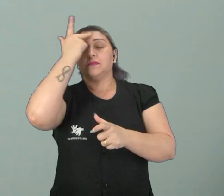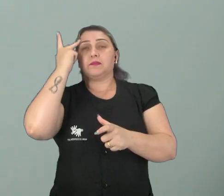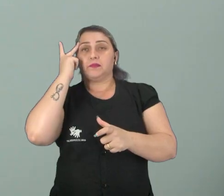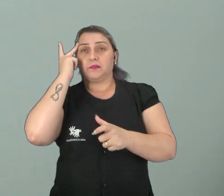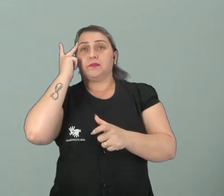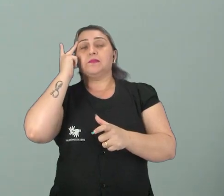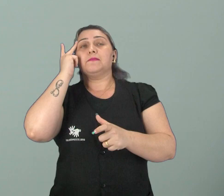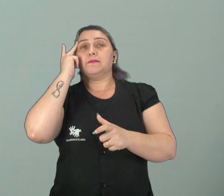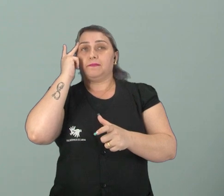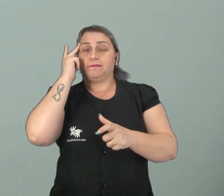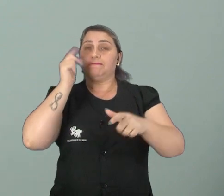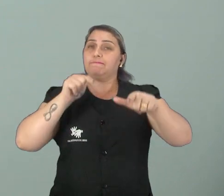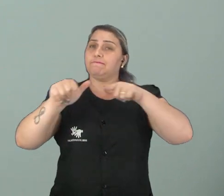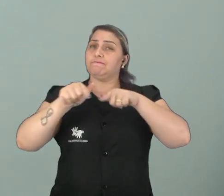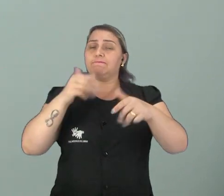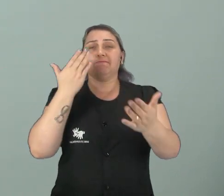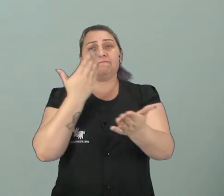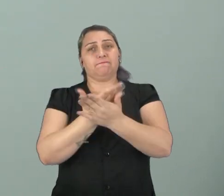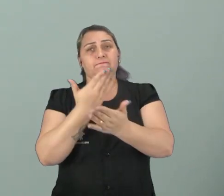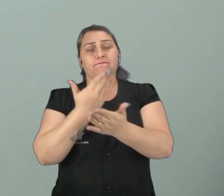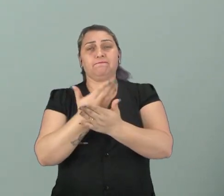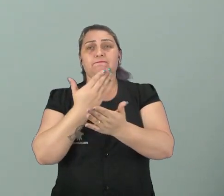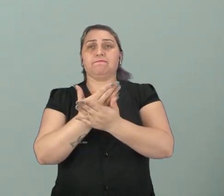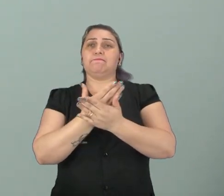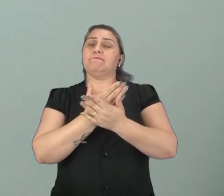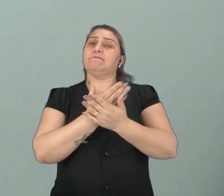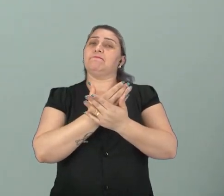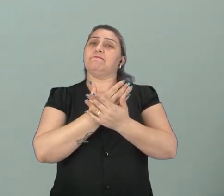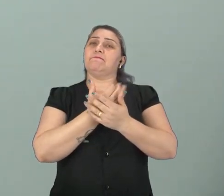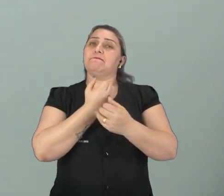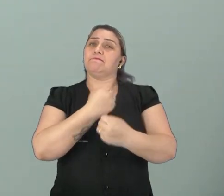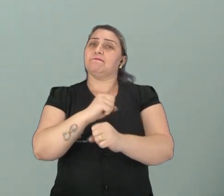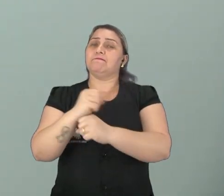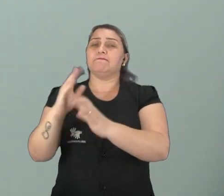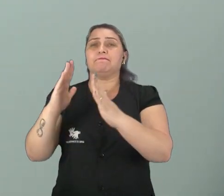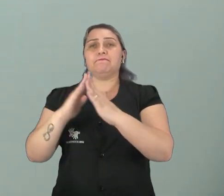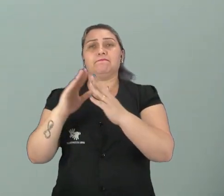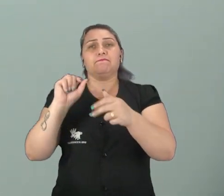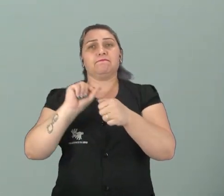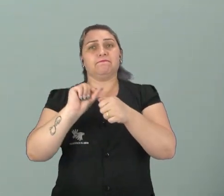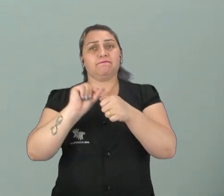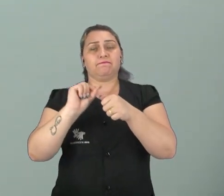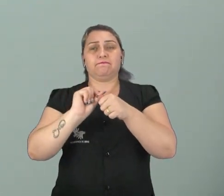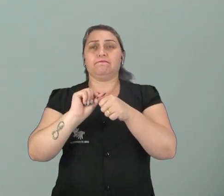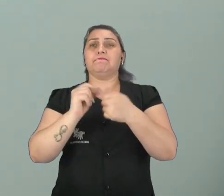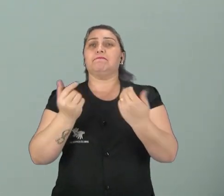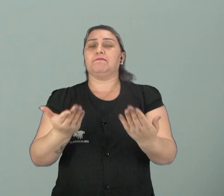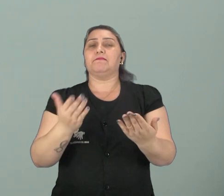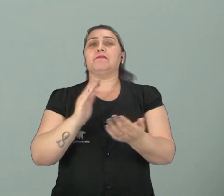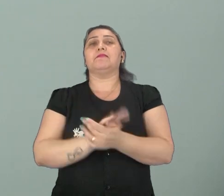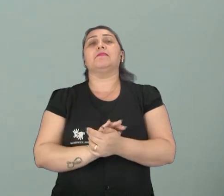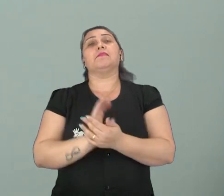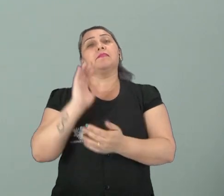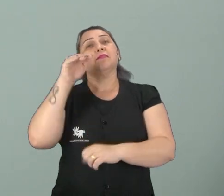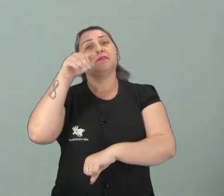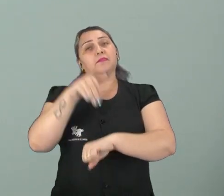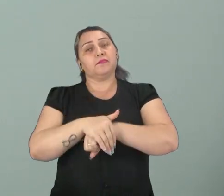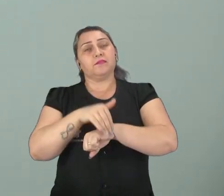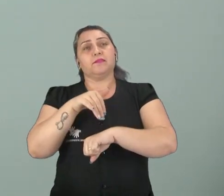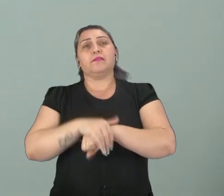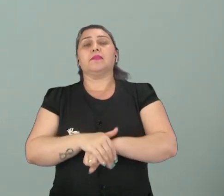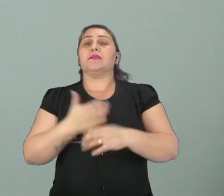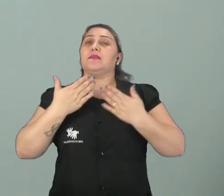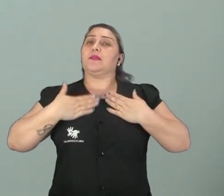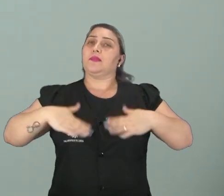estar desempenhando suas tarefas, seja trabalhar, seja estudar, seja realizar tarefas domésticas, e durante a noite